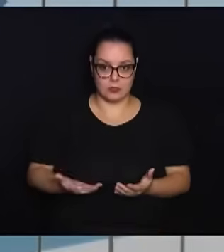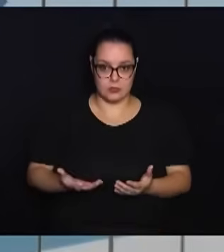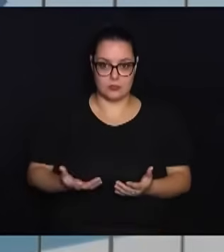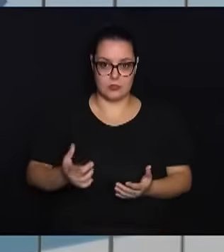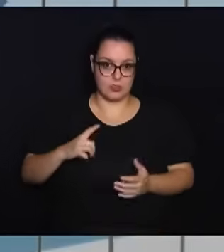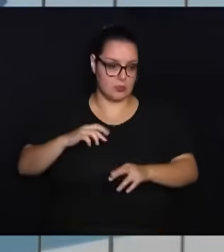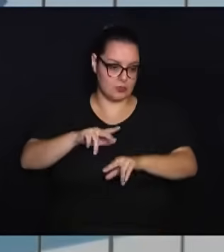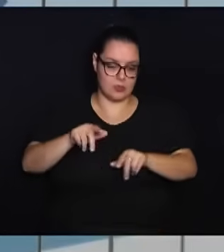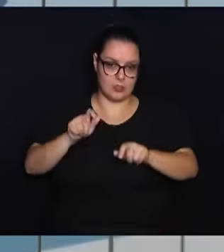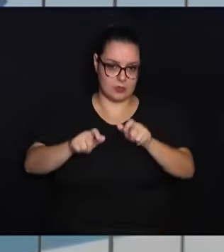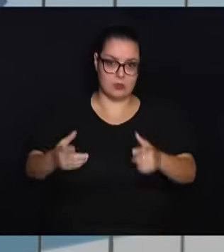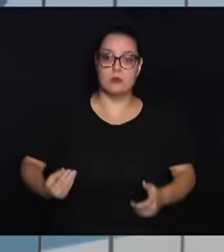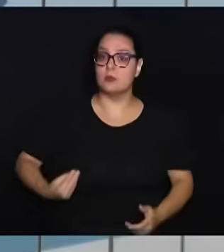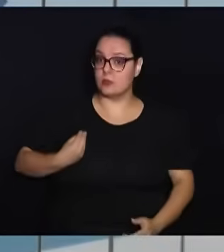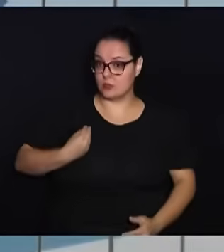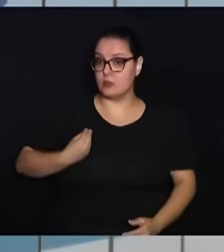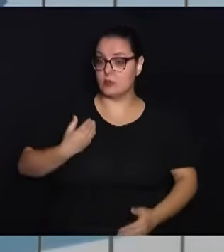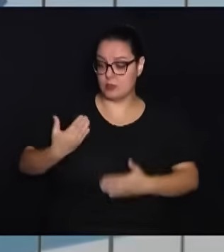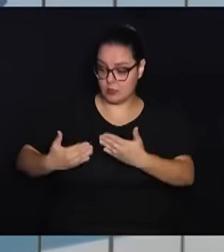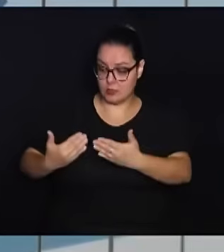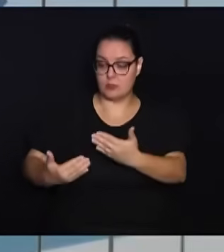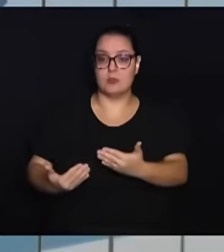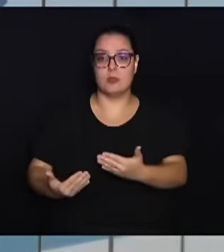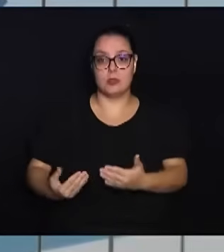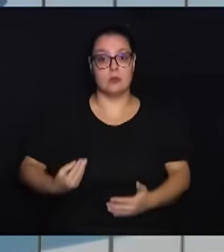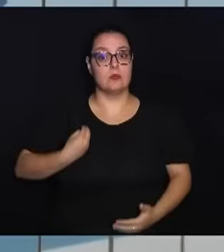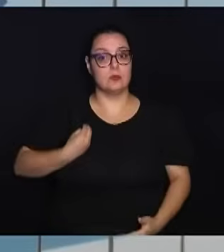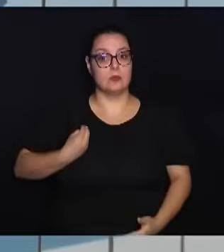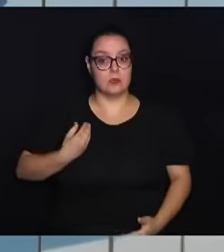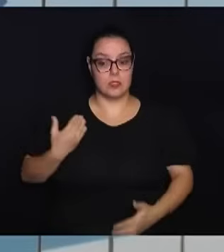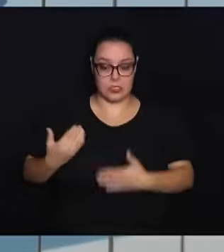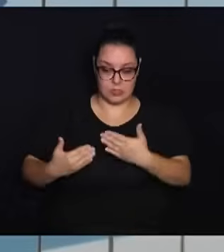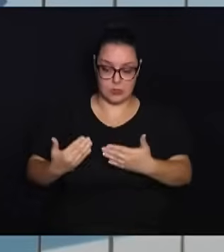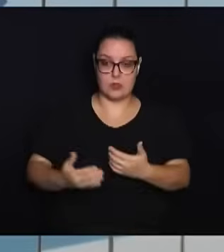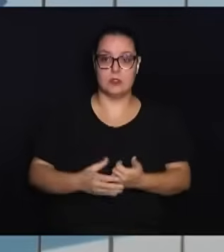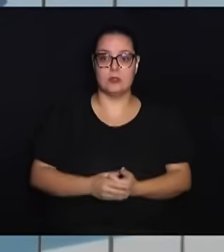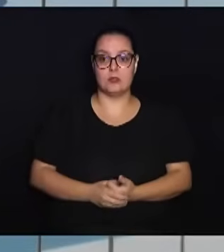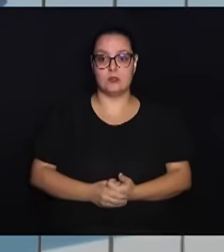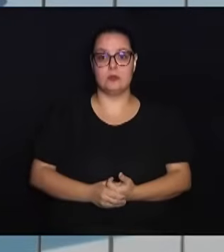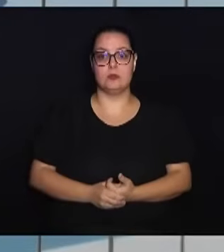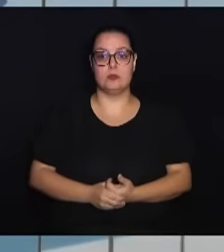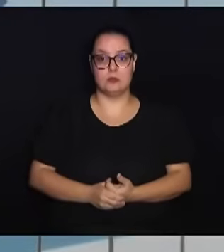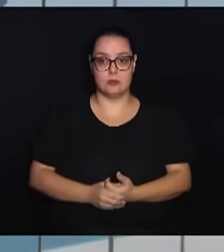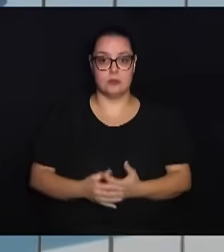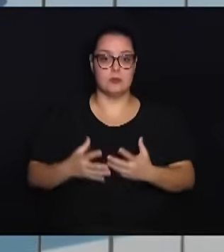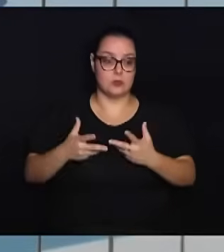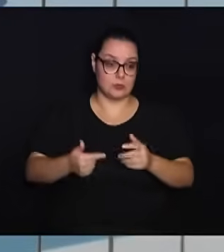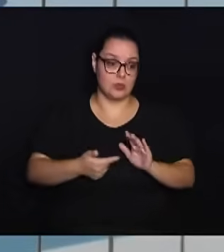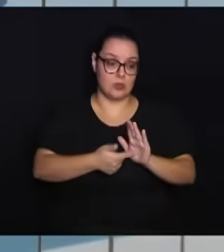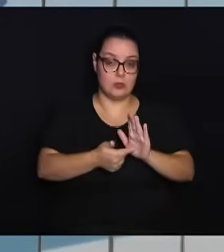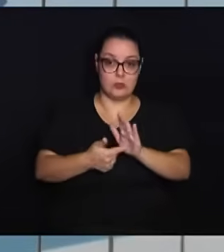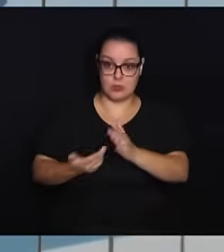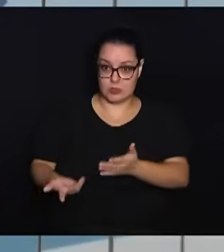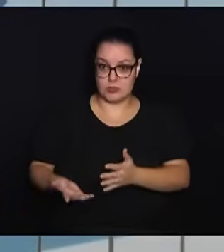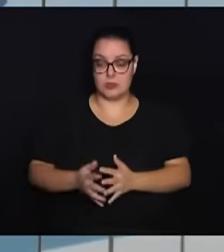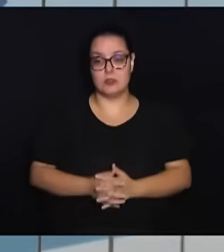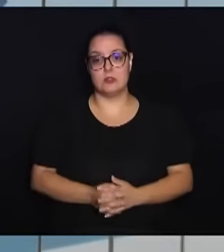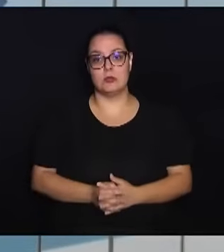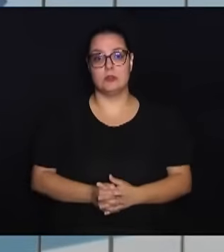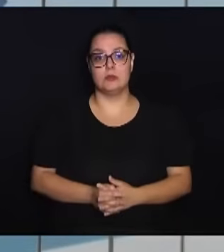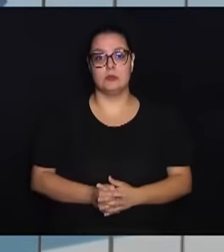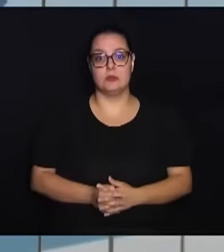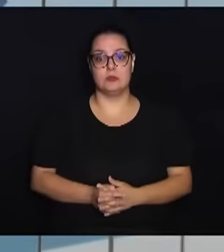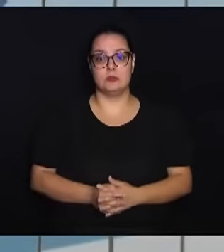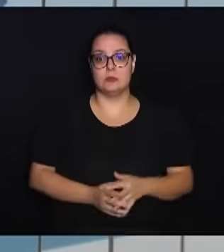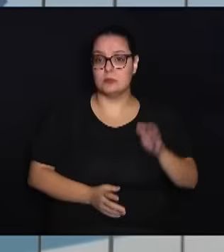muitas pessoas que viveram aquele processo, passaram pela estrada daquilo que elas estão mostrando, né?